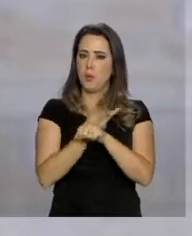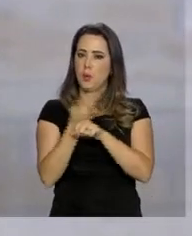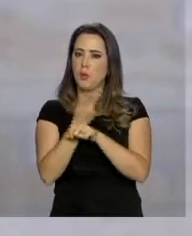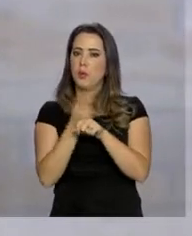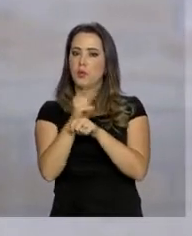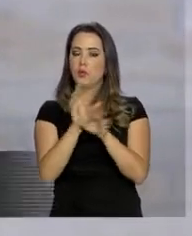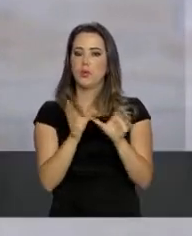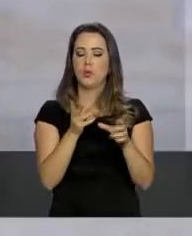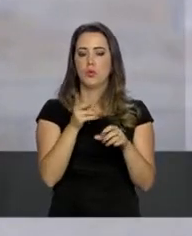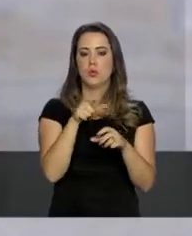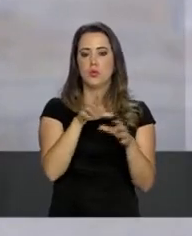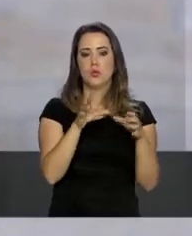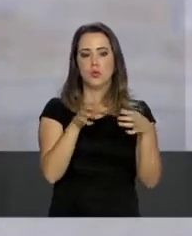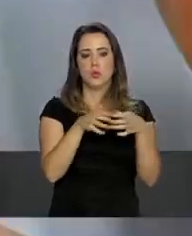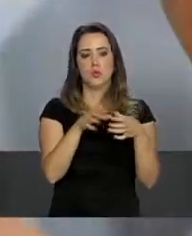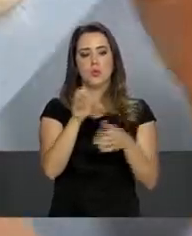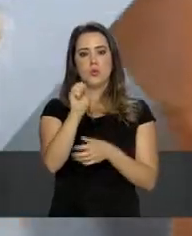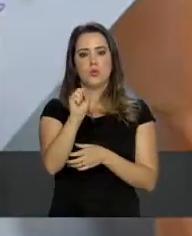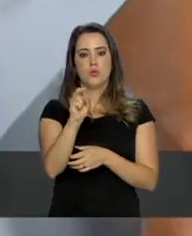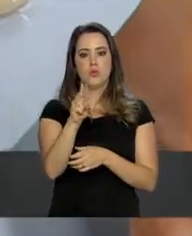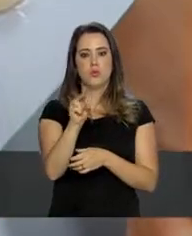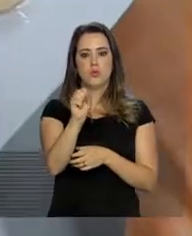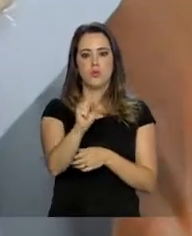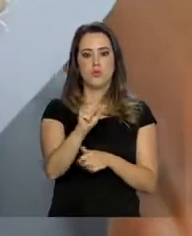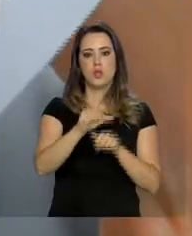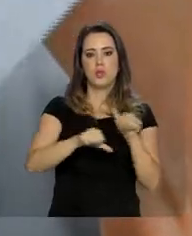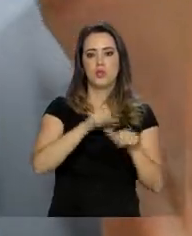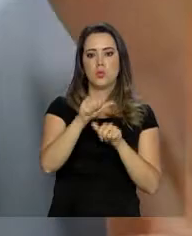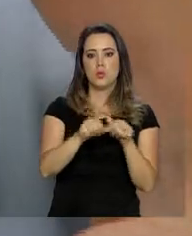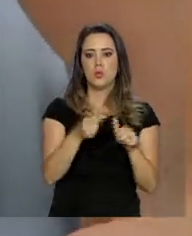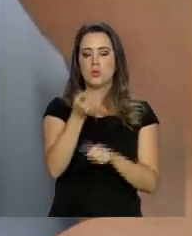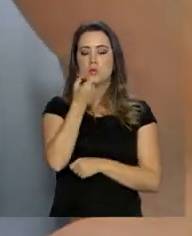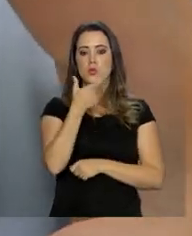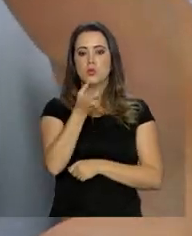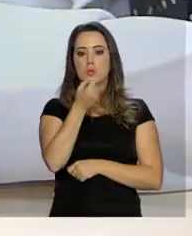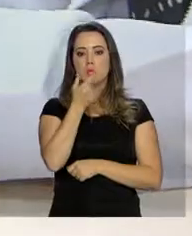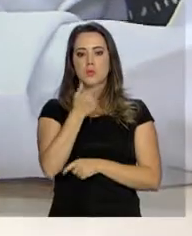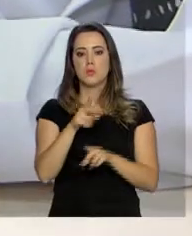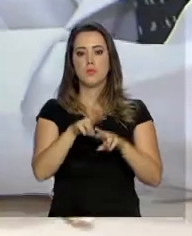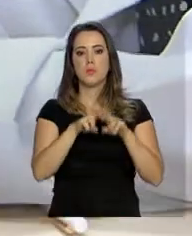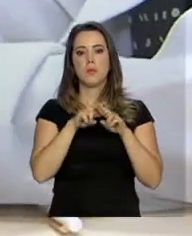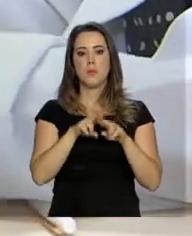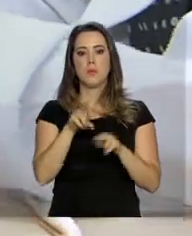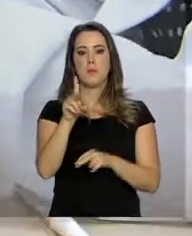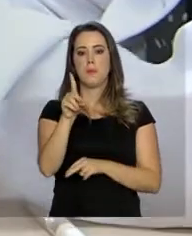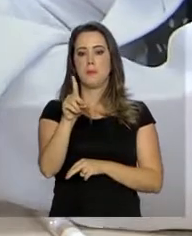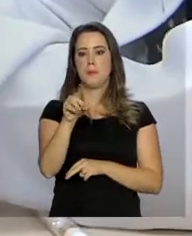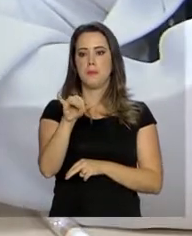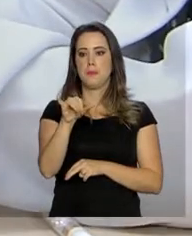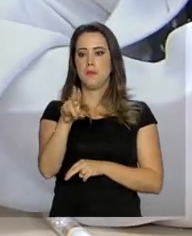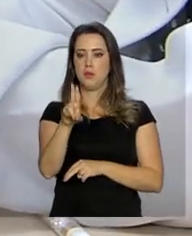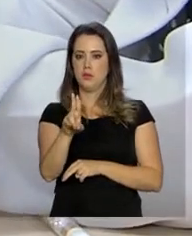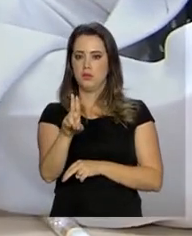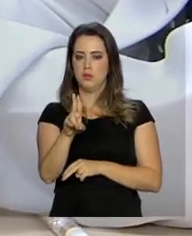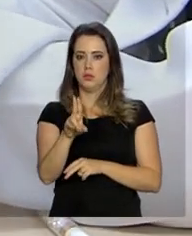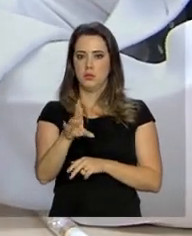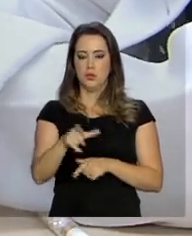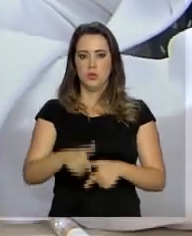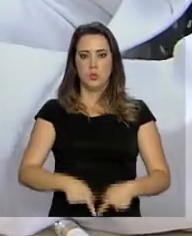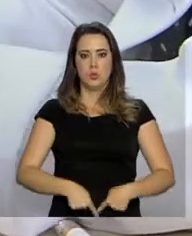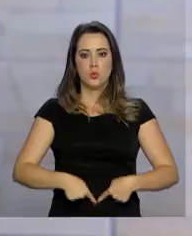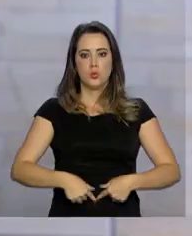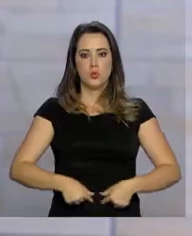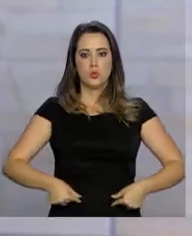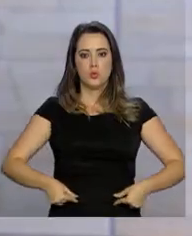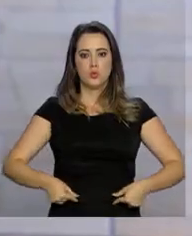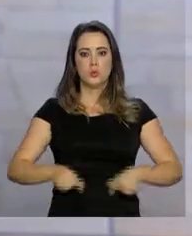no sistema único de saúde e decidiu trocar a pílula anticoncepcional pelo dispositivo intrauterino diu de cobre